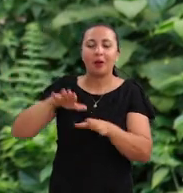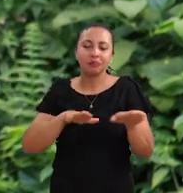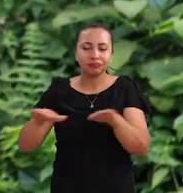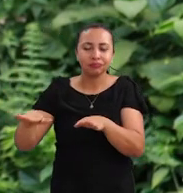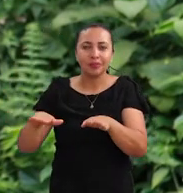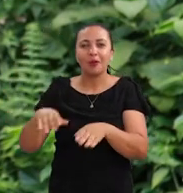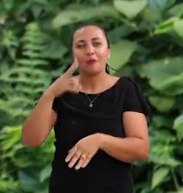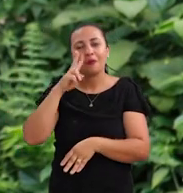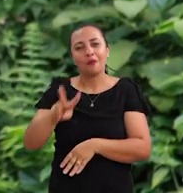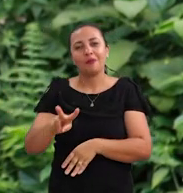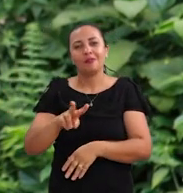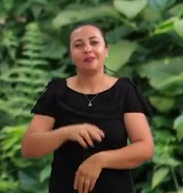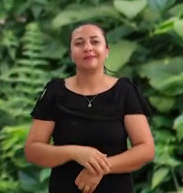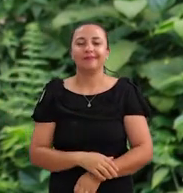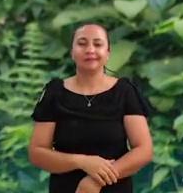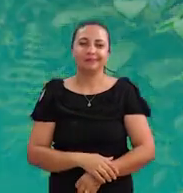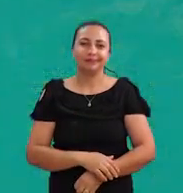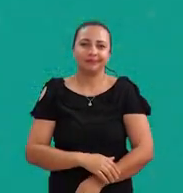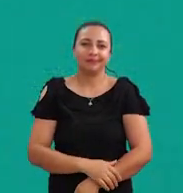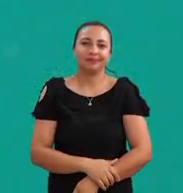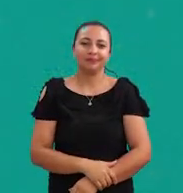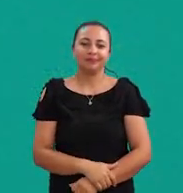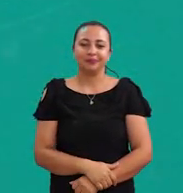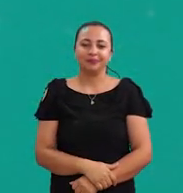energia solar. Vamos ver como ficou.